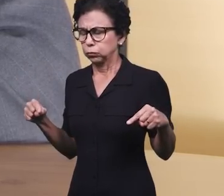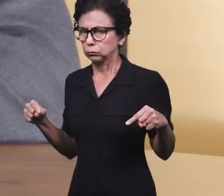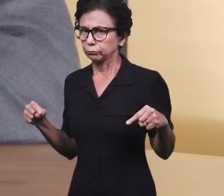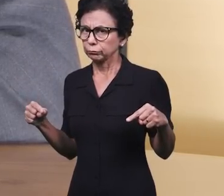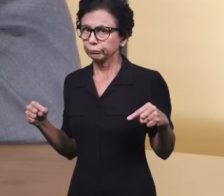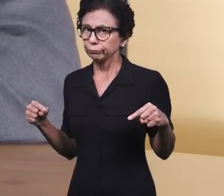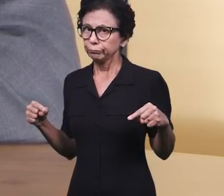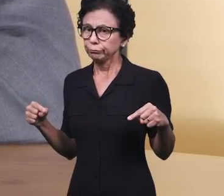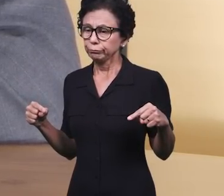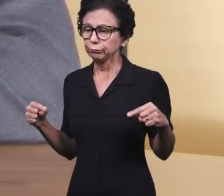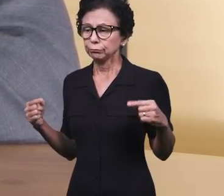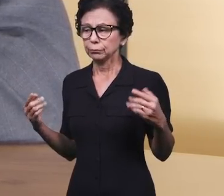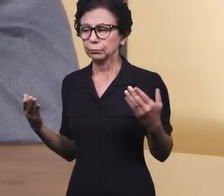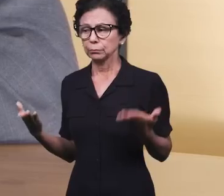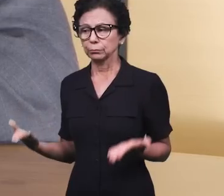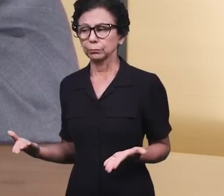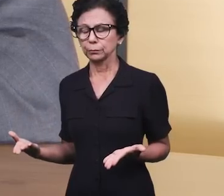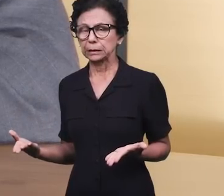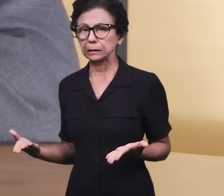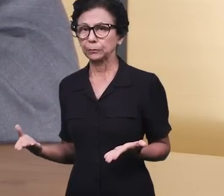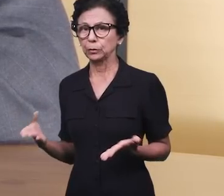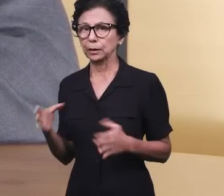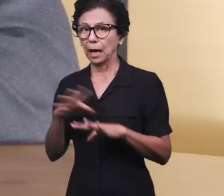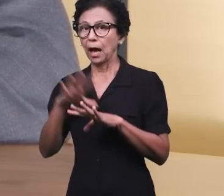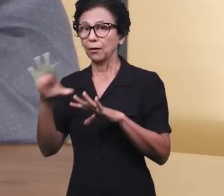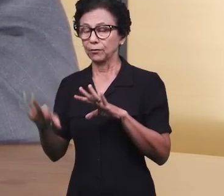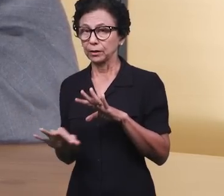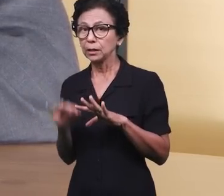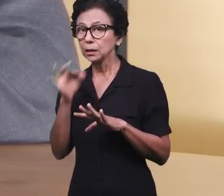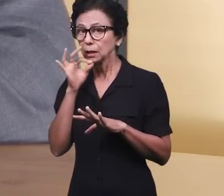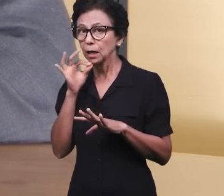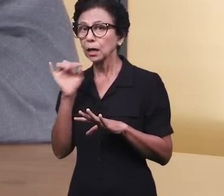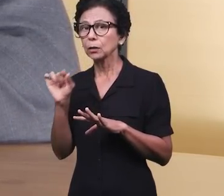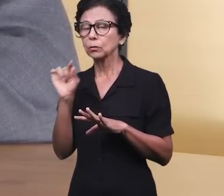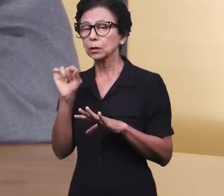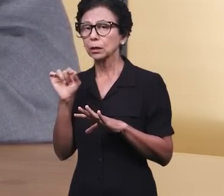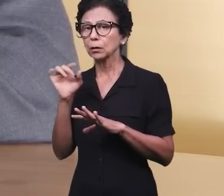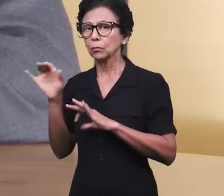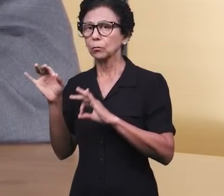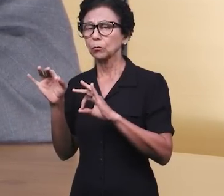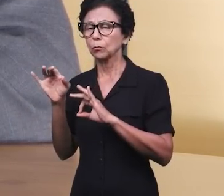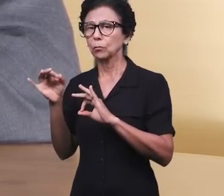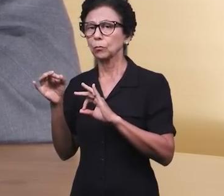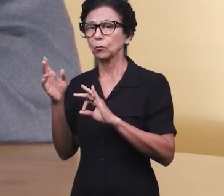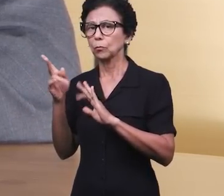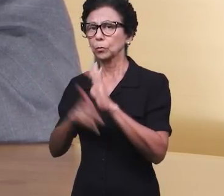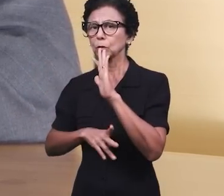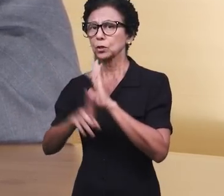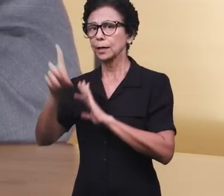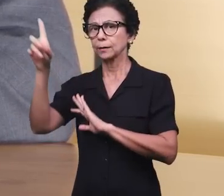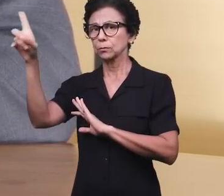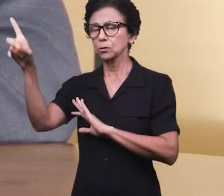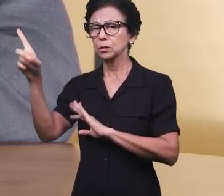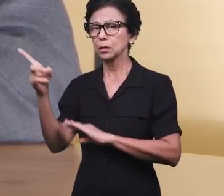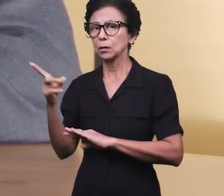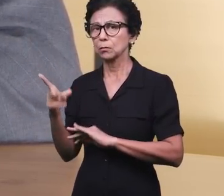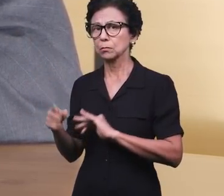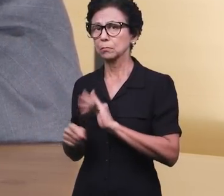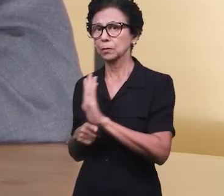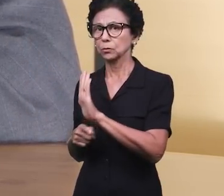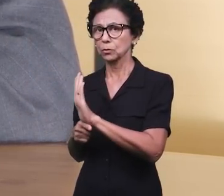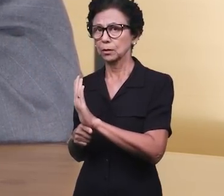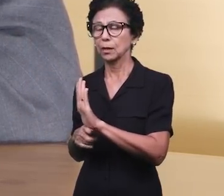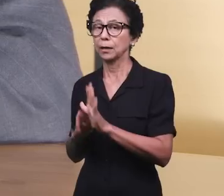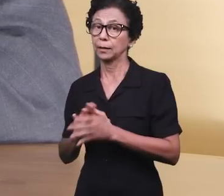ao projeto de Deus para a vida dele, ele teve condições de apresentar uma posição definida